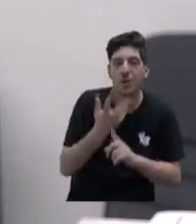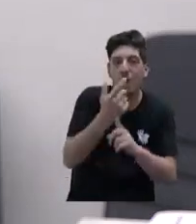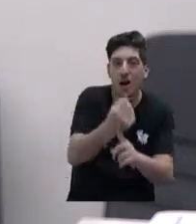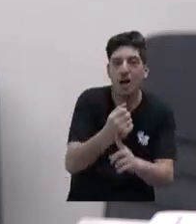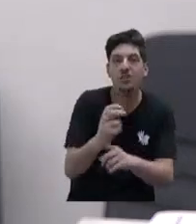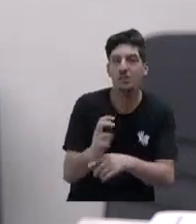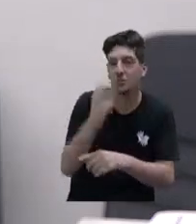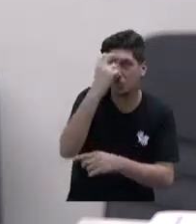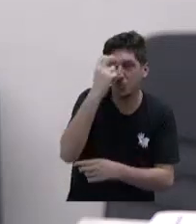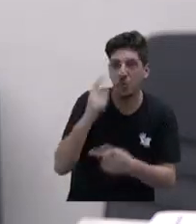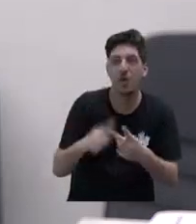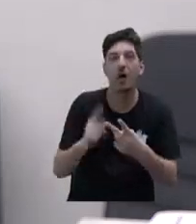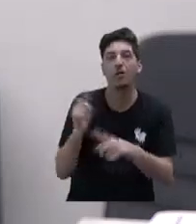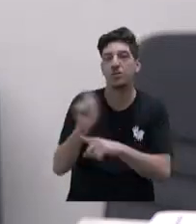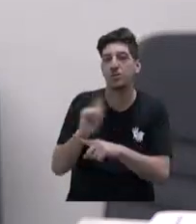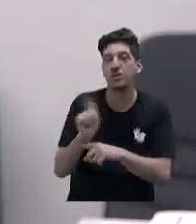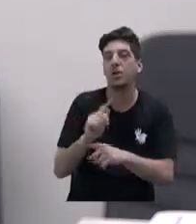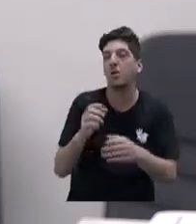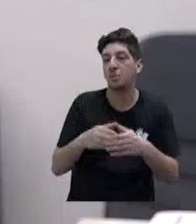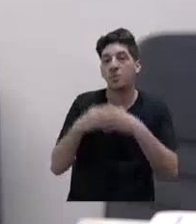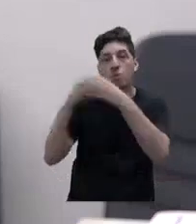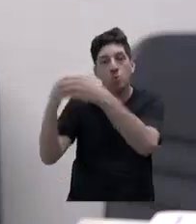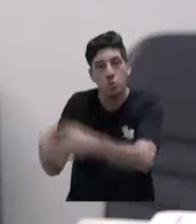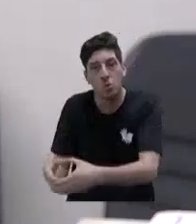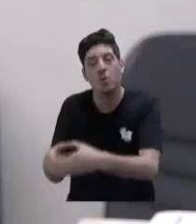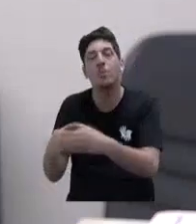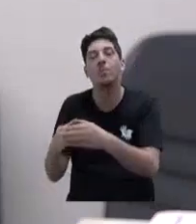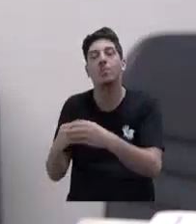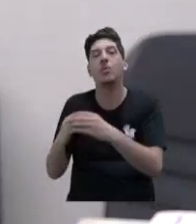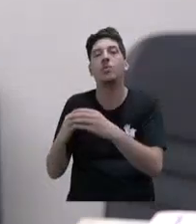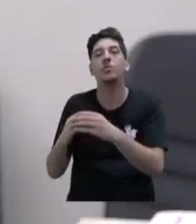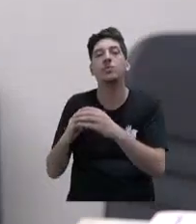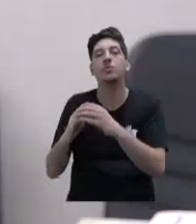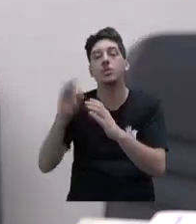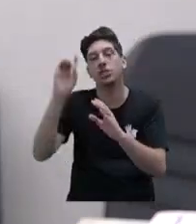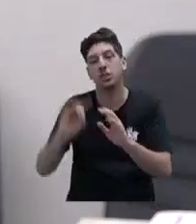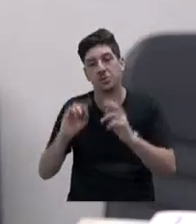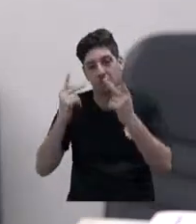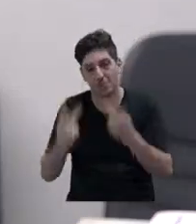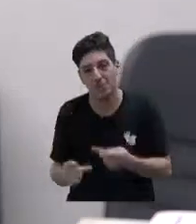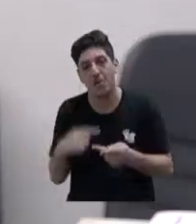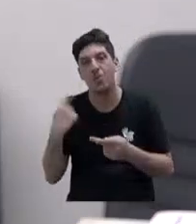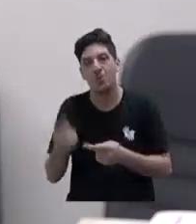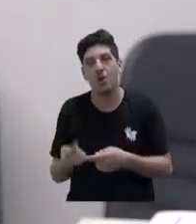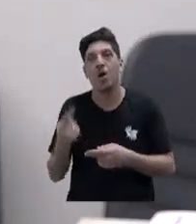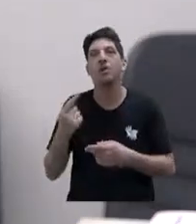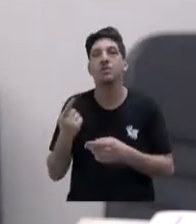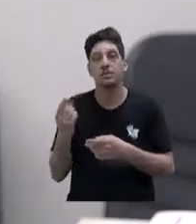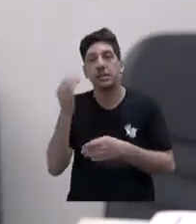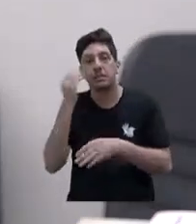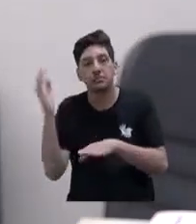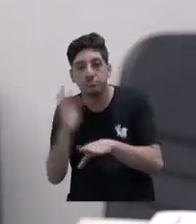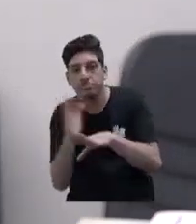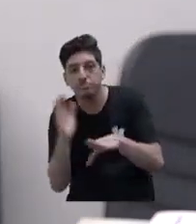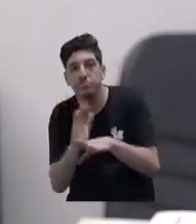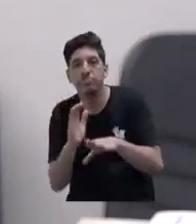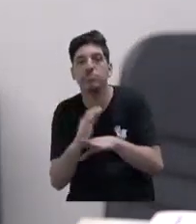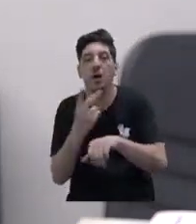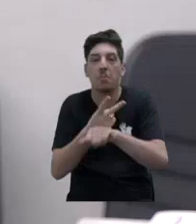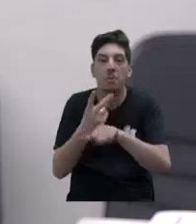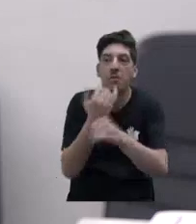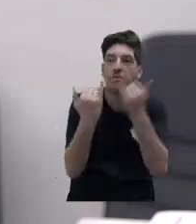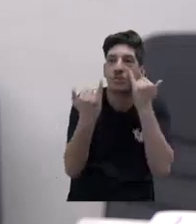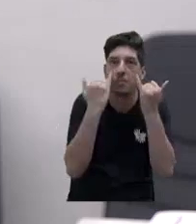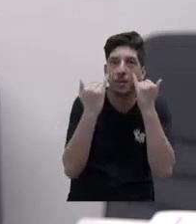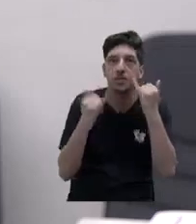procura a Comissão de Direitos Humanos da Casa. A gente acaba inovando também, dando assistência e procurando informação. E, com isso, eu estou